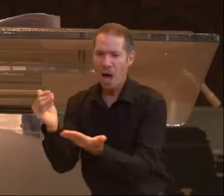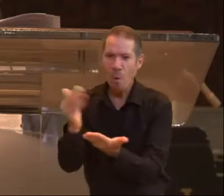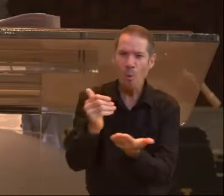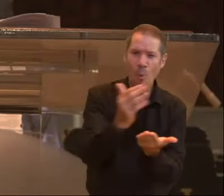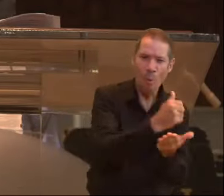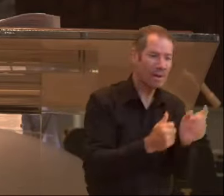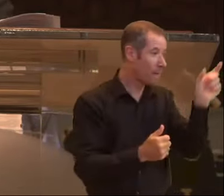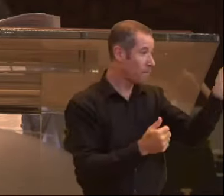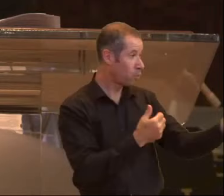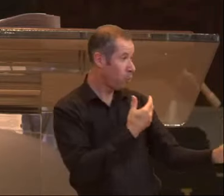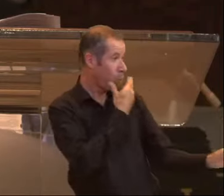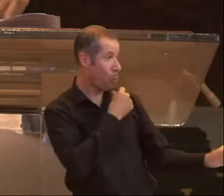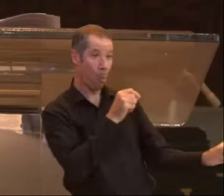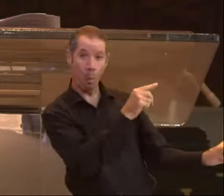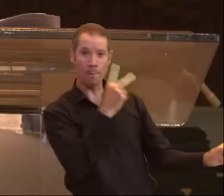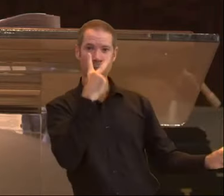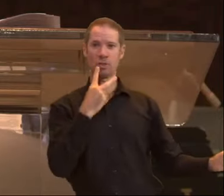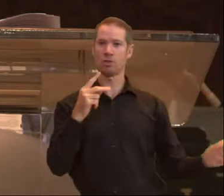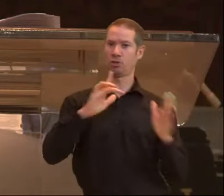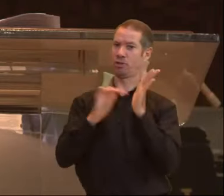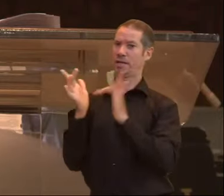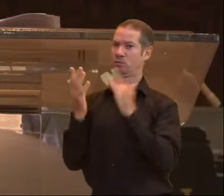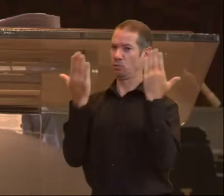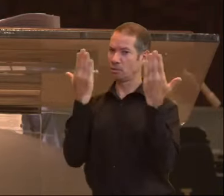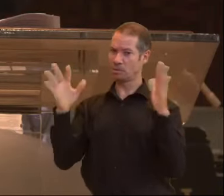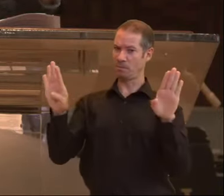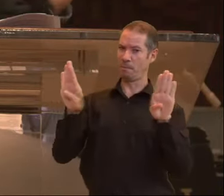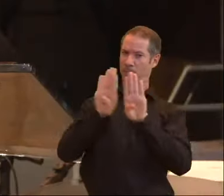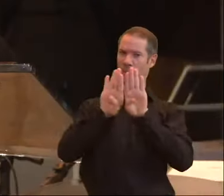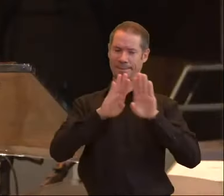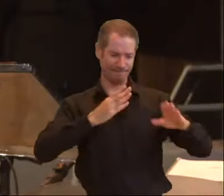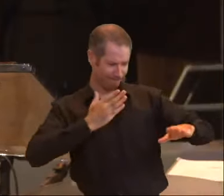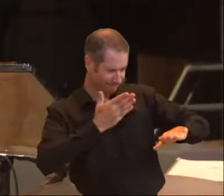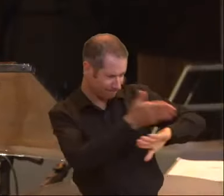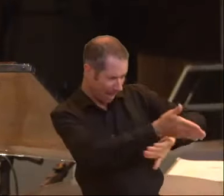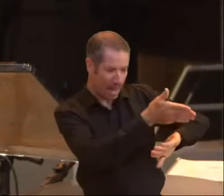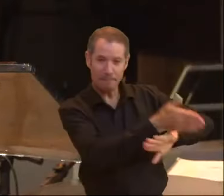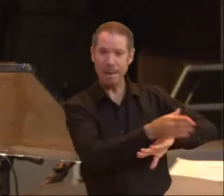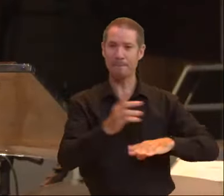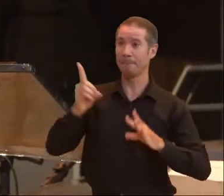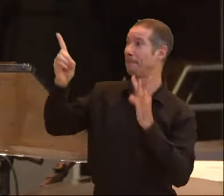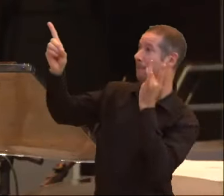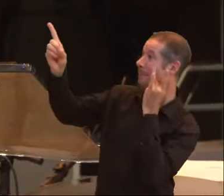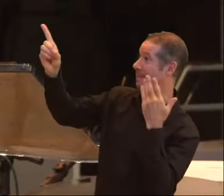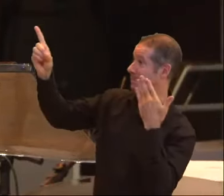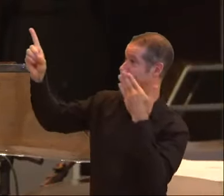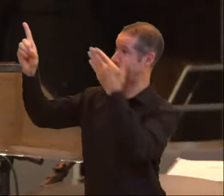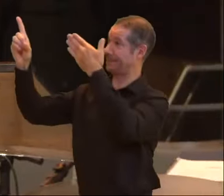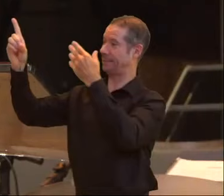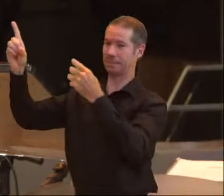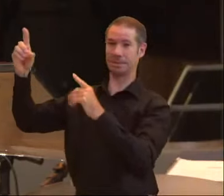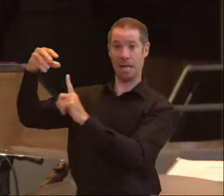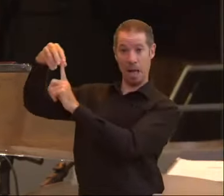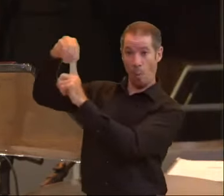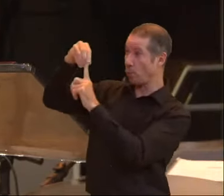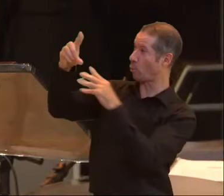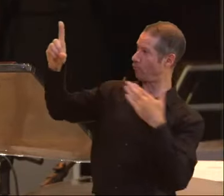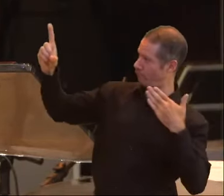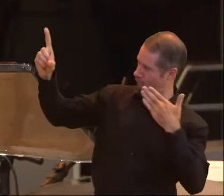homem. Jesus é a porta. É o acesso à presença do Pai. O único